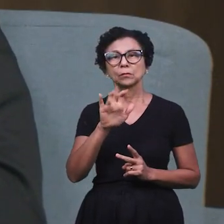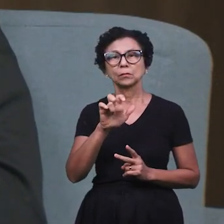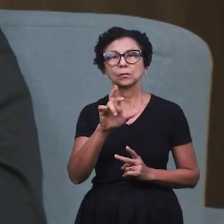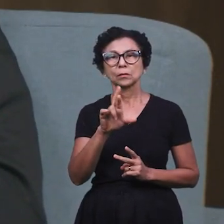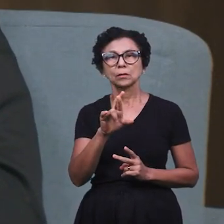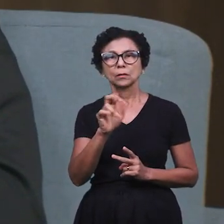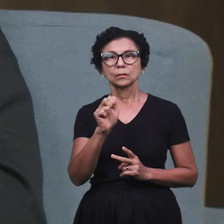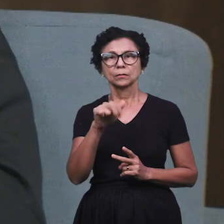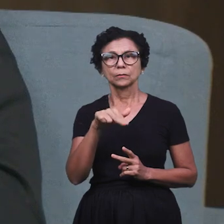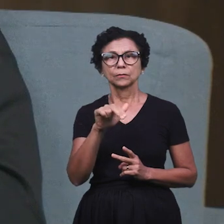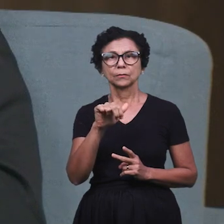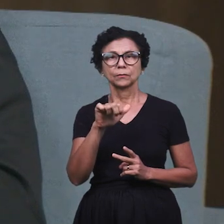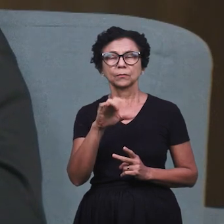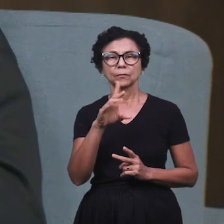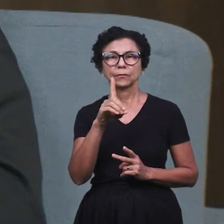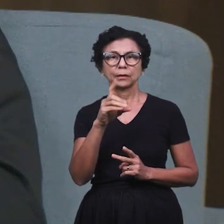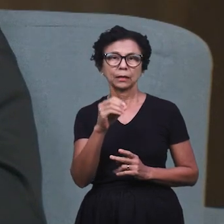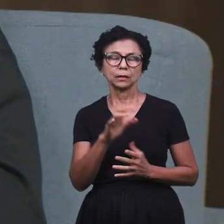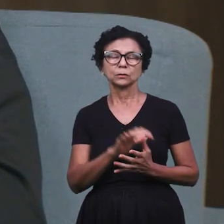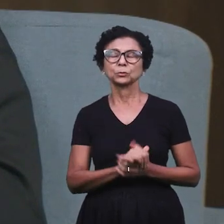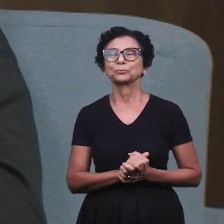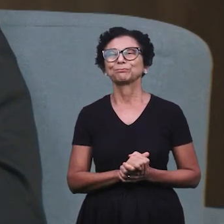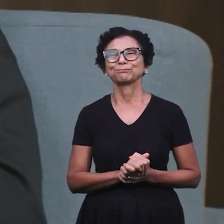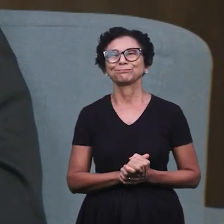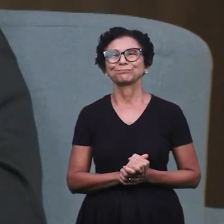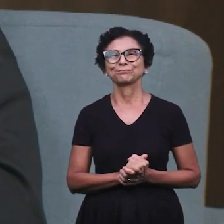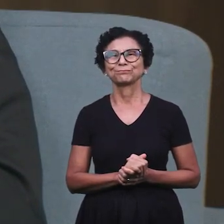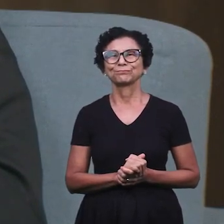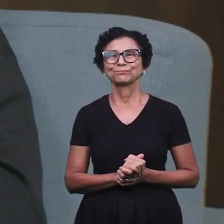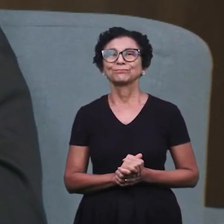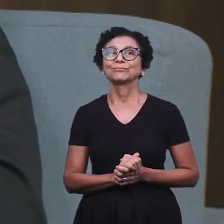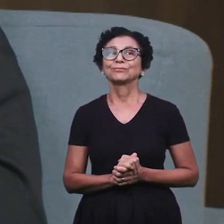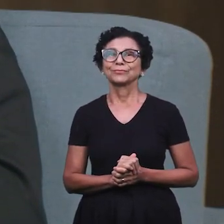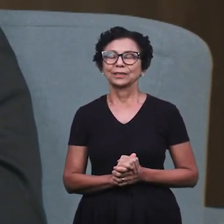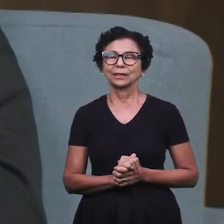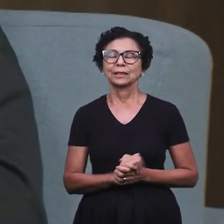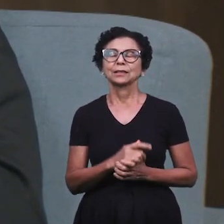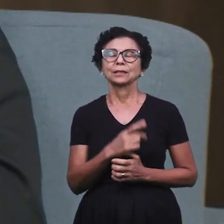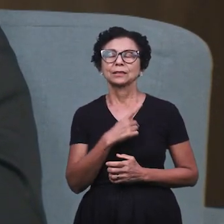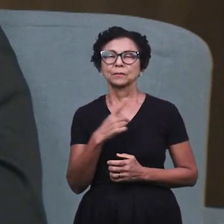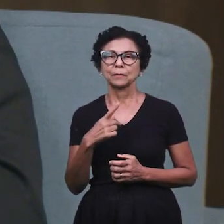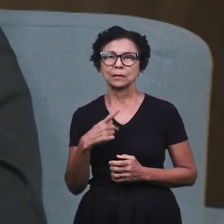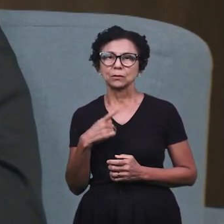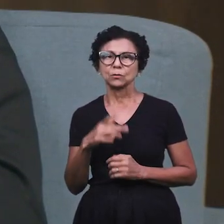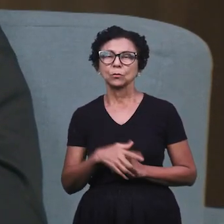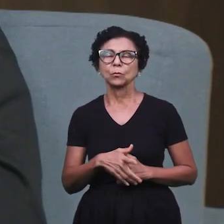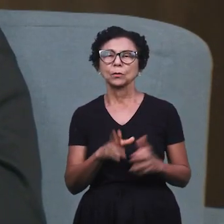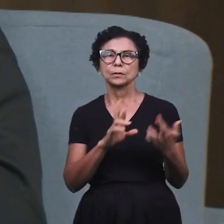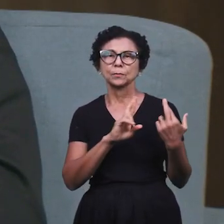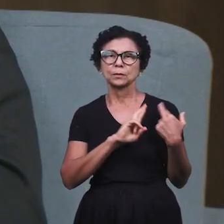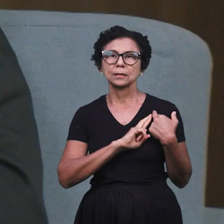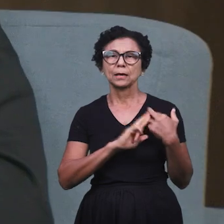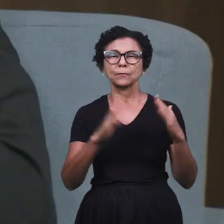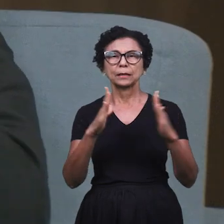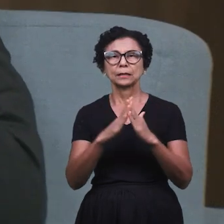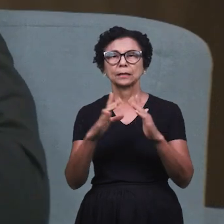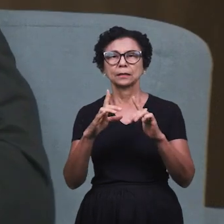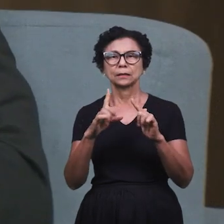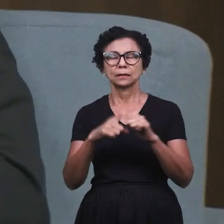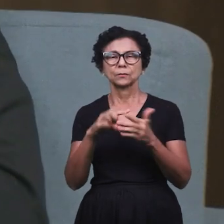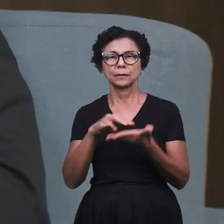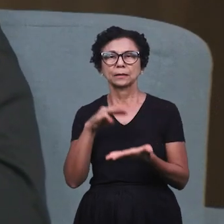é pastor aqui no município de Vila Velha, da igreja de Gaivotas 1, e tem sempre estado aqui conosco, participando